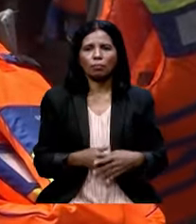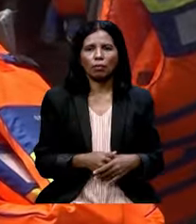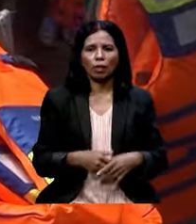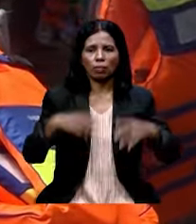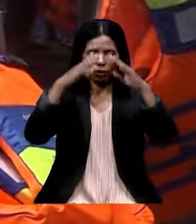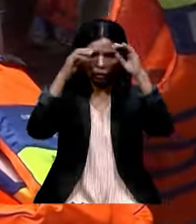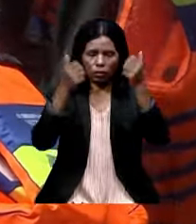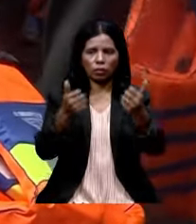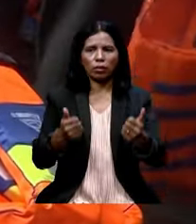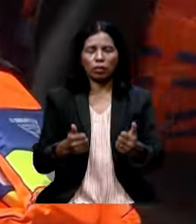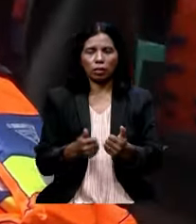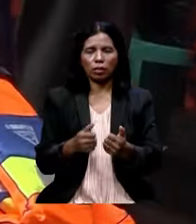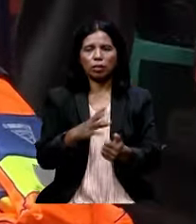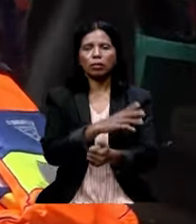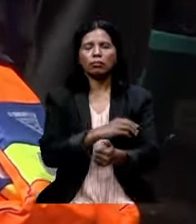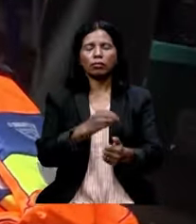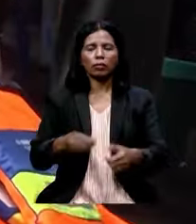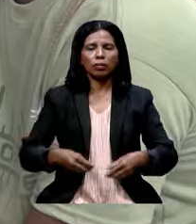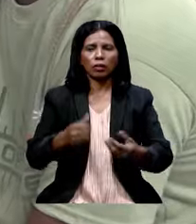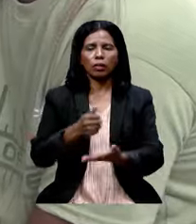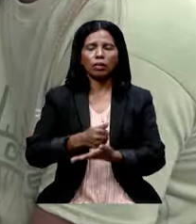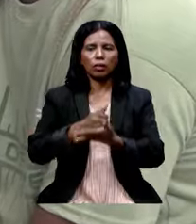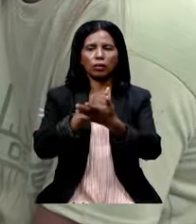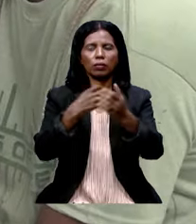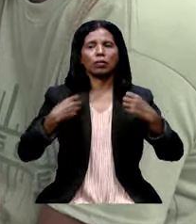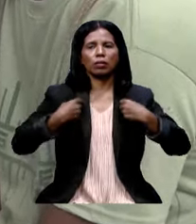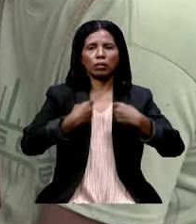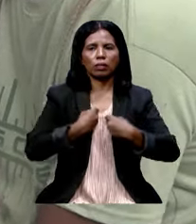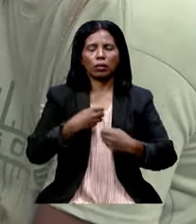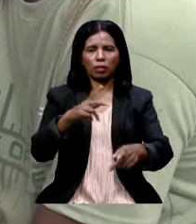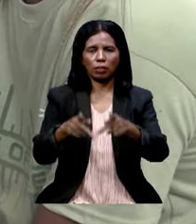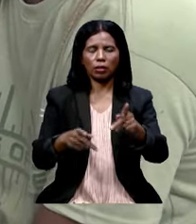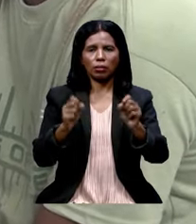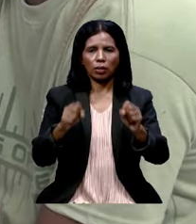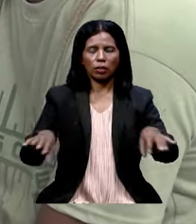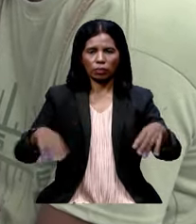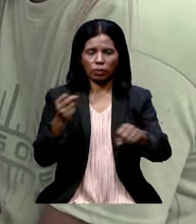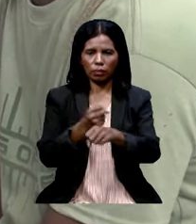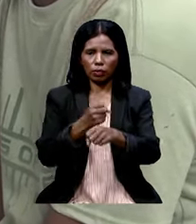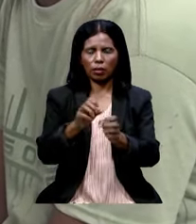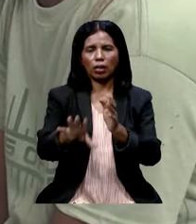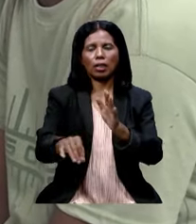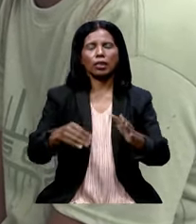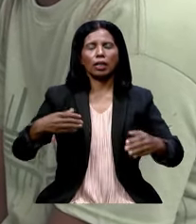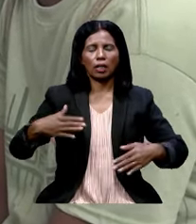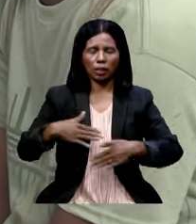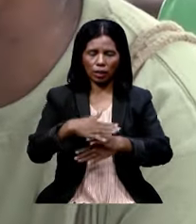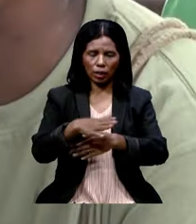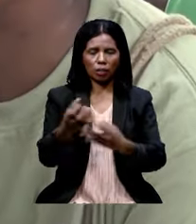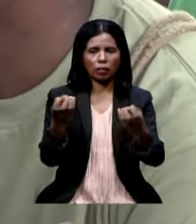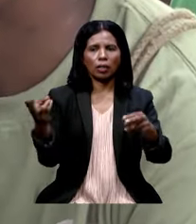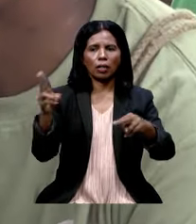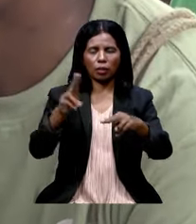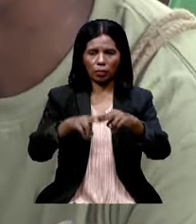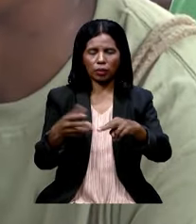Presidente Autoridade Raiwa Esperança ho apeu jaket salva vida ne pescador sira bele esforso makas hetan ikan barak ne bele aumenta